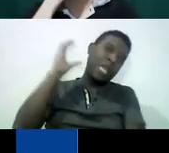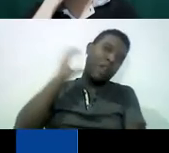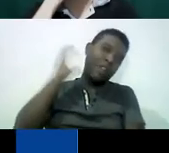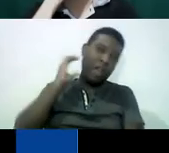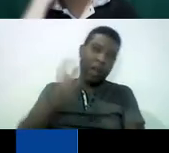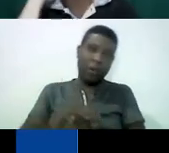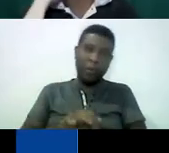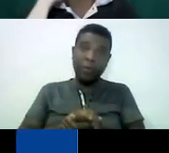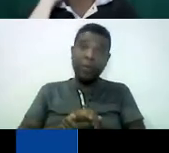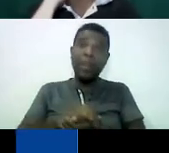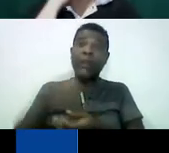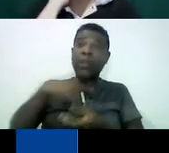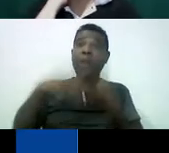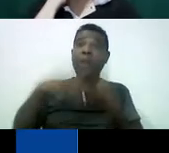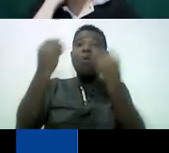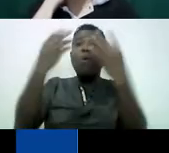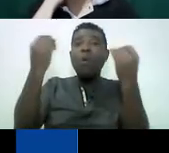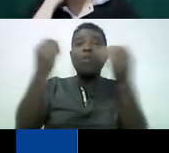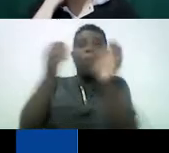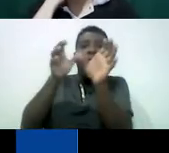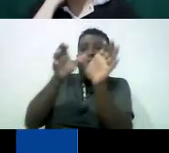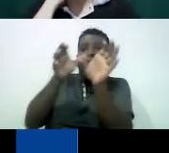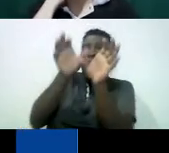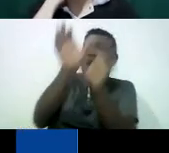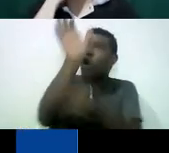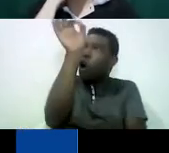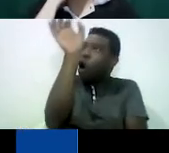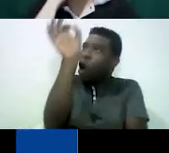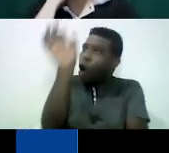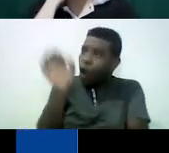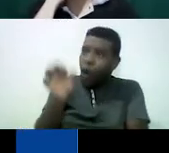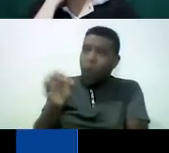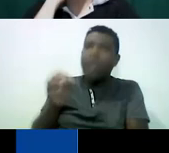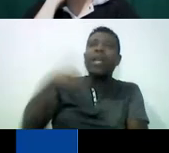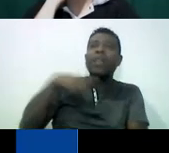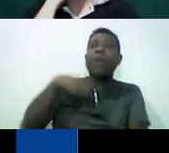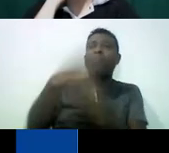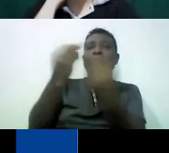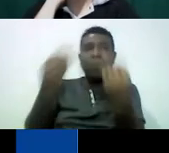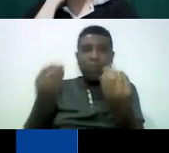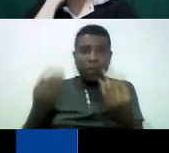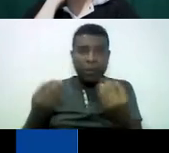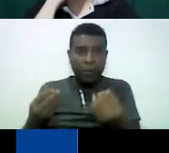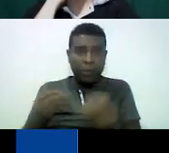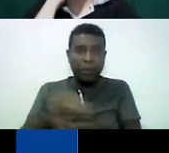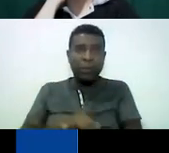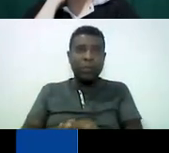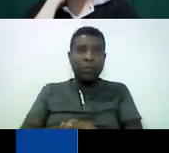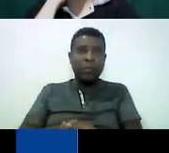fusos musculares. E os fusos, nós sabemos que são órgãos proprioceptivos, que